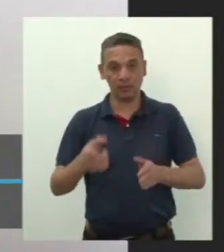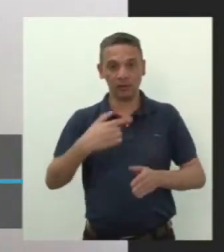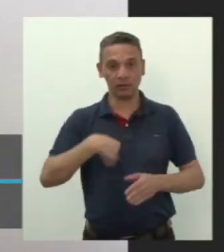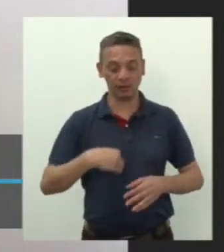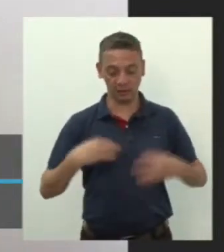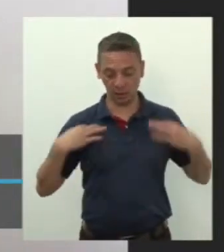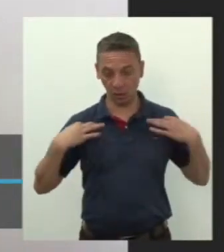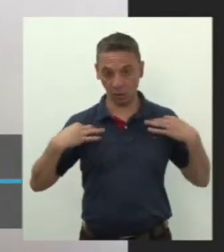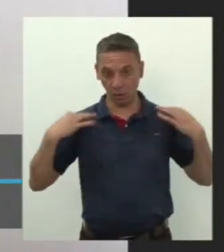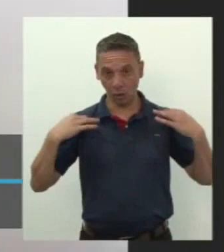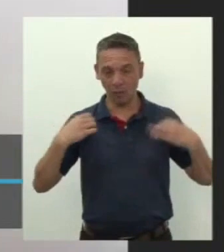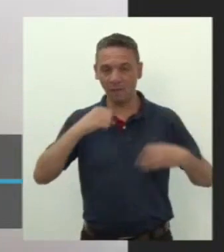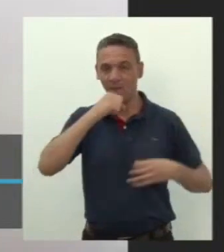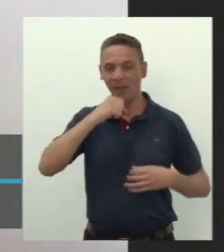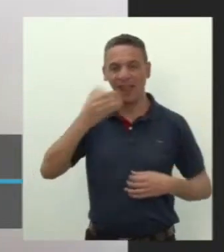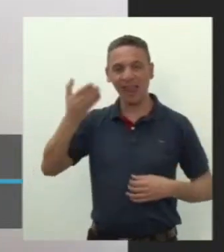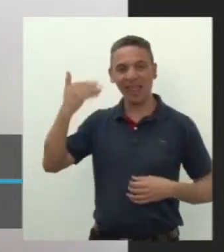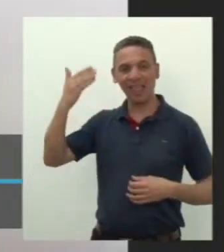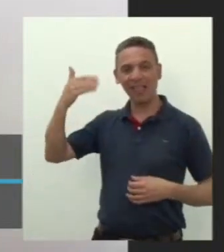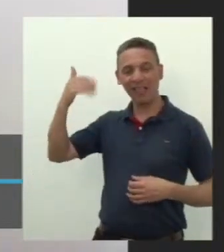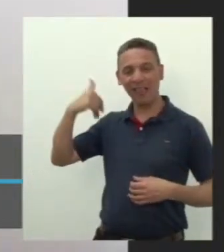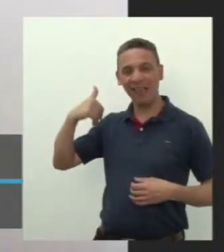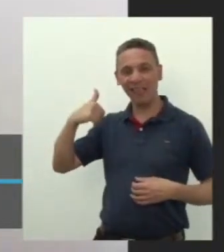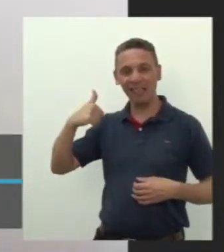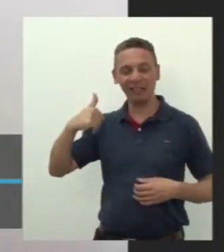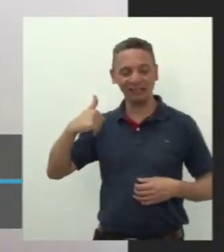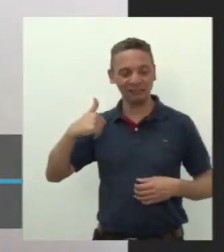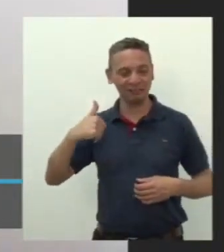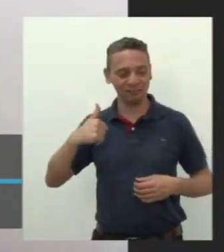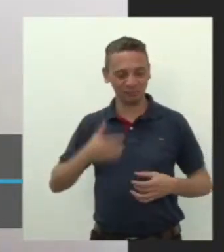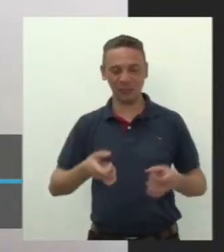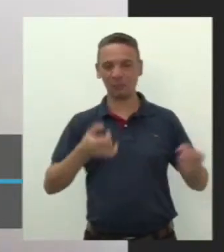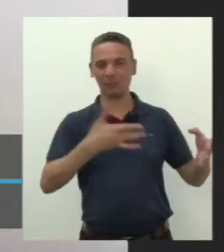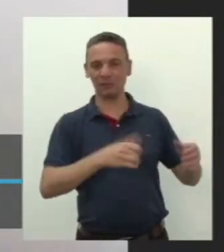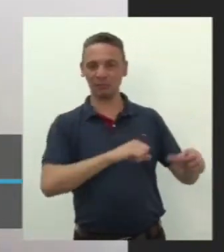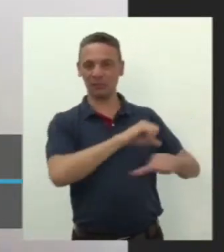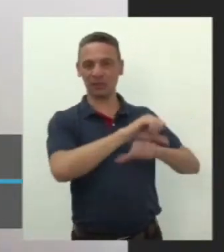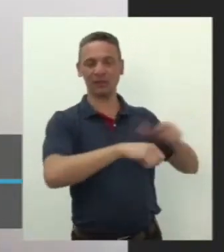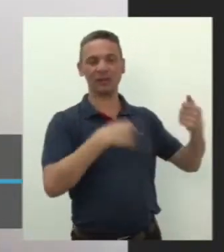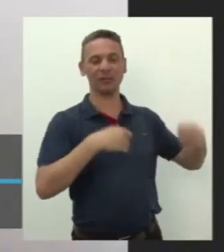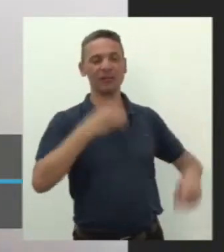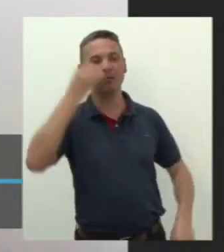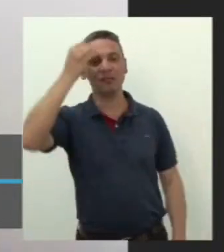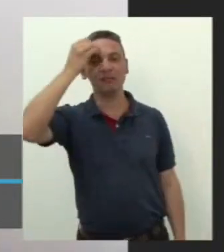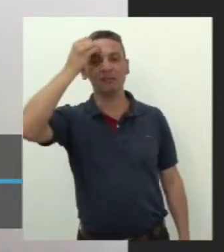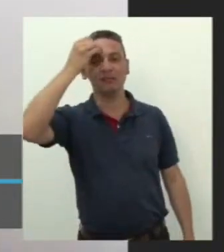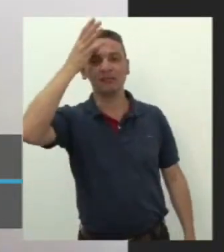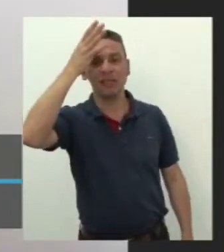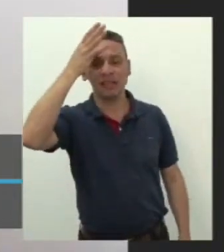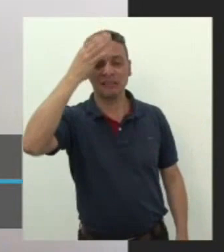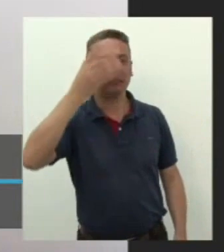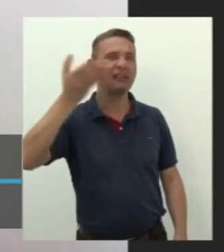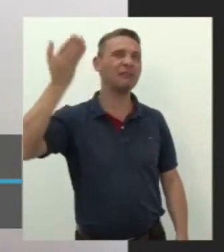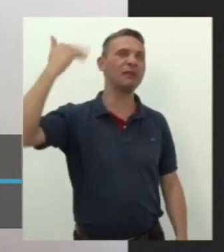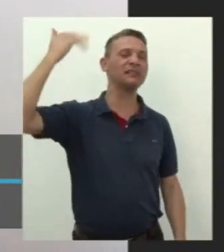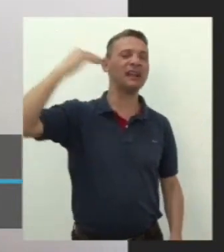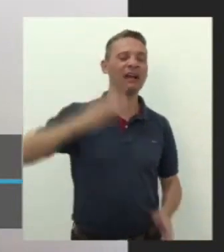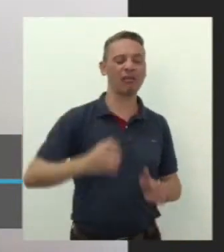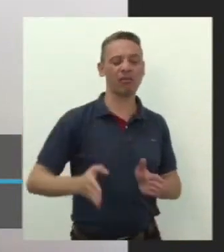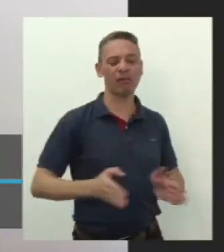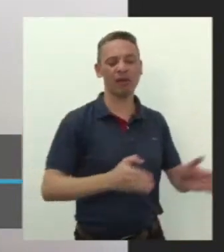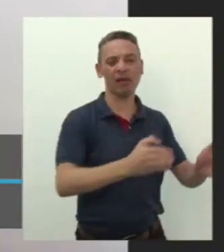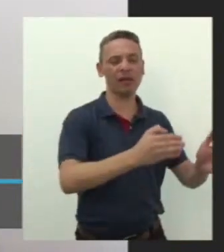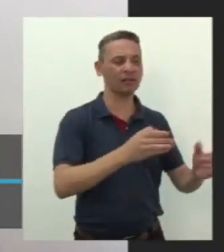roupas usadas, que já têm a forma do nosso corpo, e esquecer os nossos caminhos, que nos